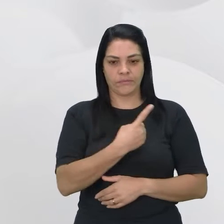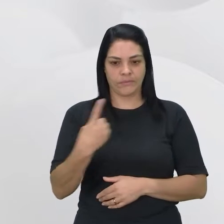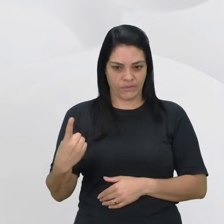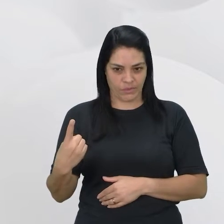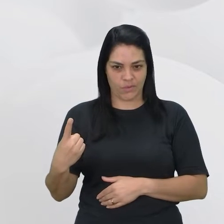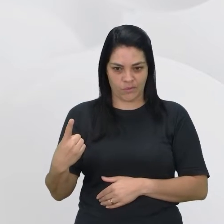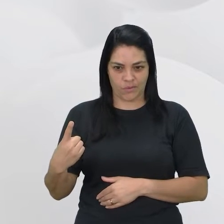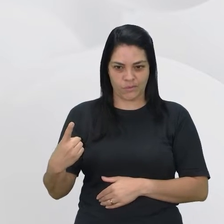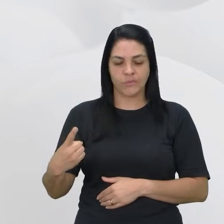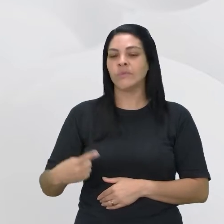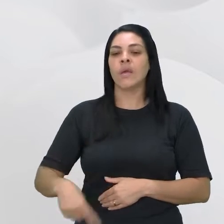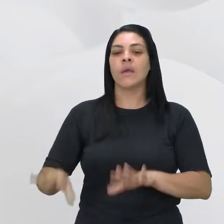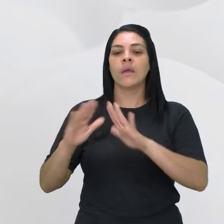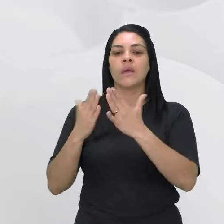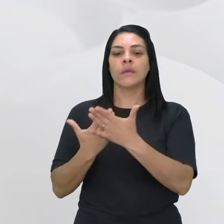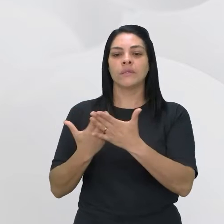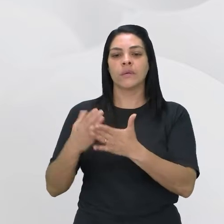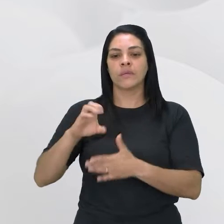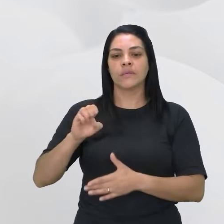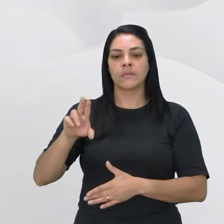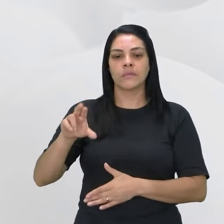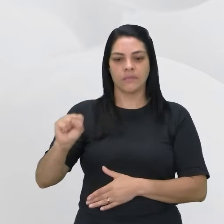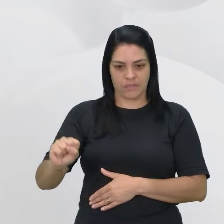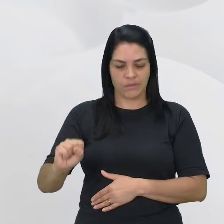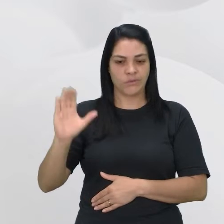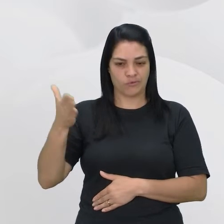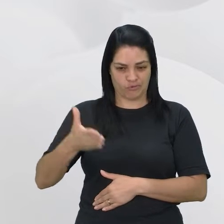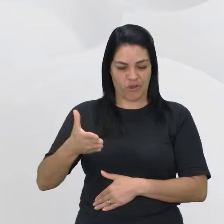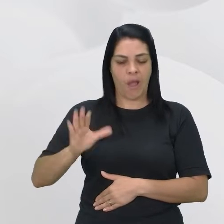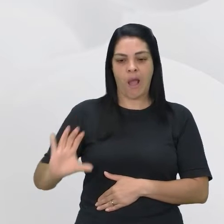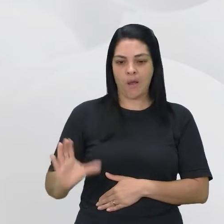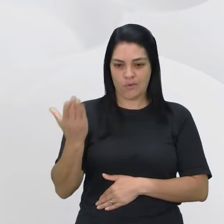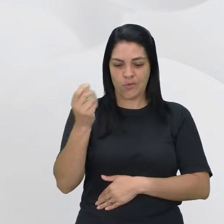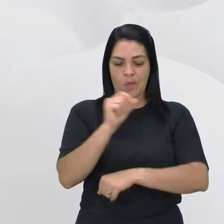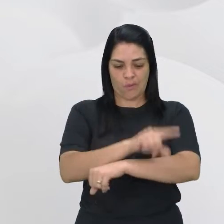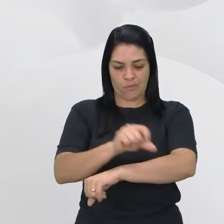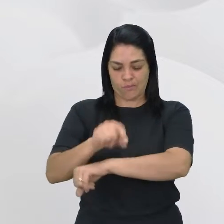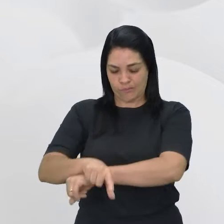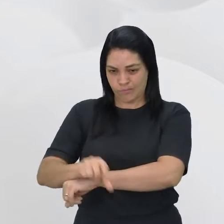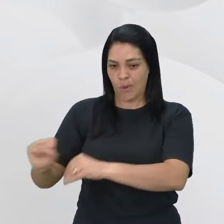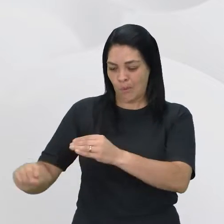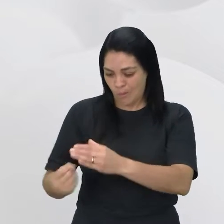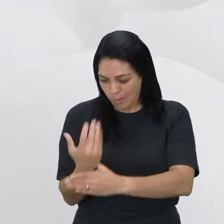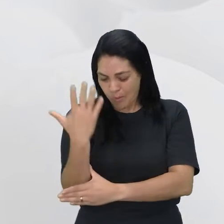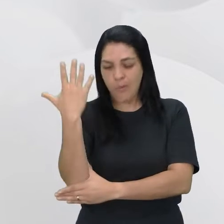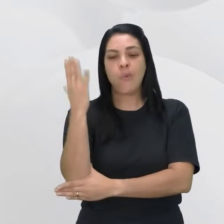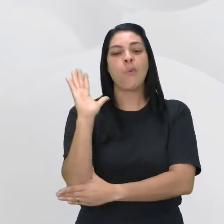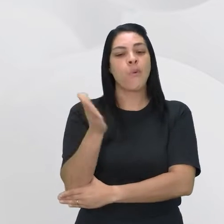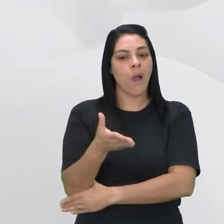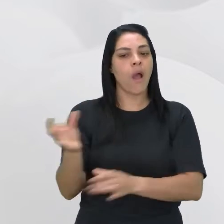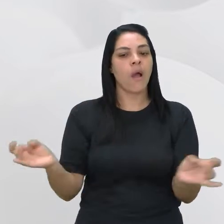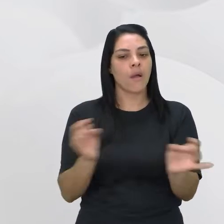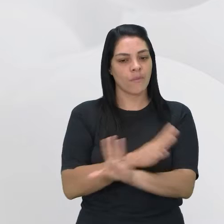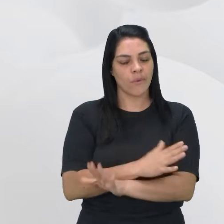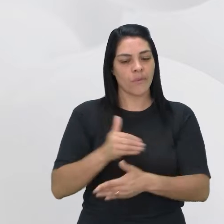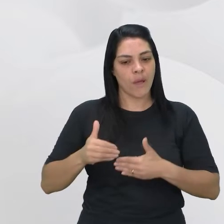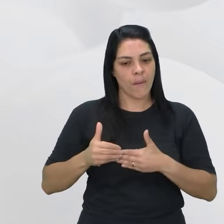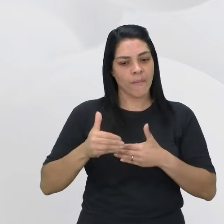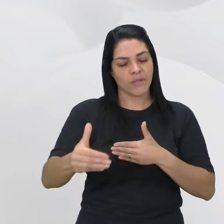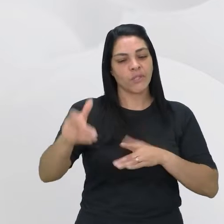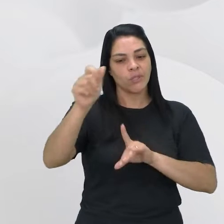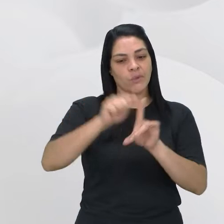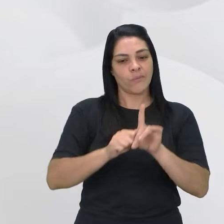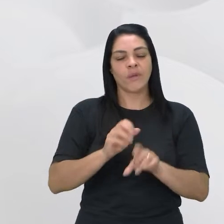os plantios já ocorreram em 2021 e 2022. A gente sempre planta a partir de outubro, né, que é quando